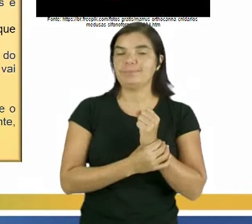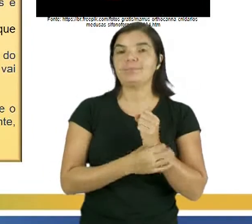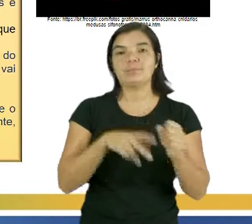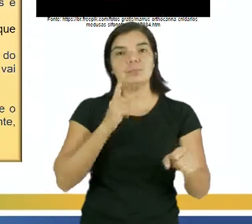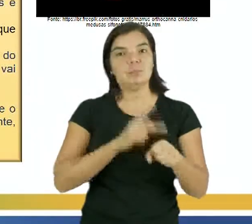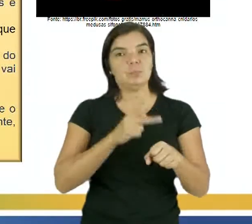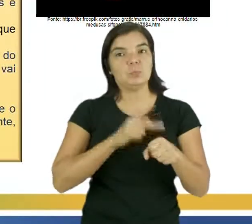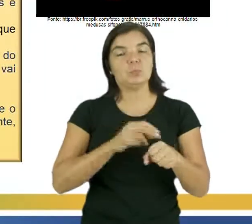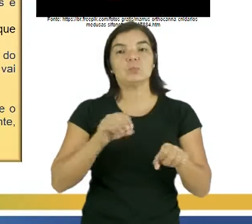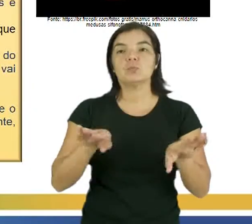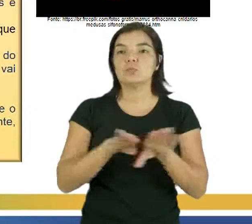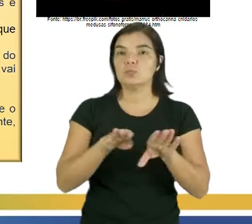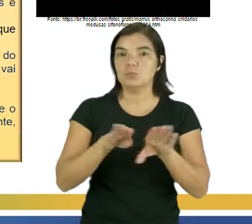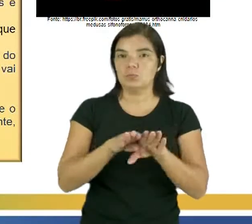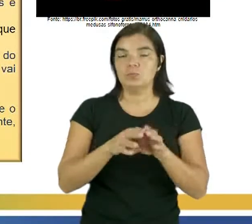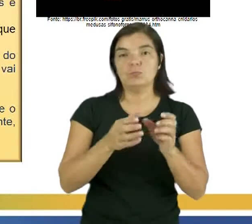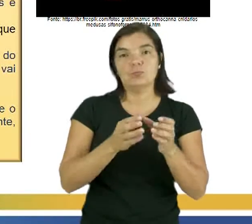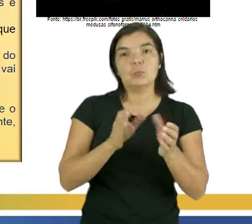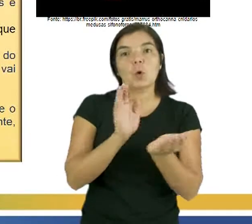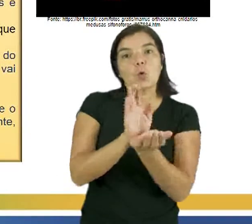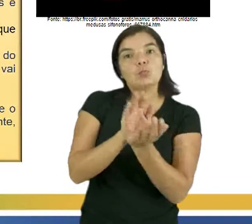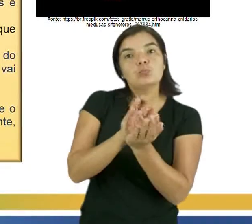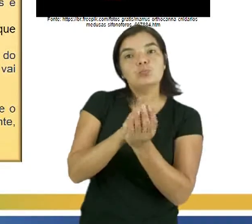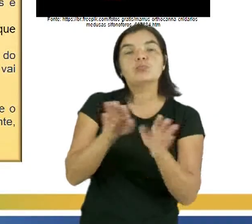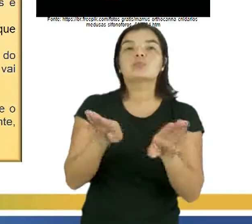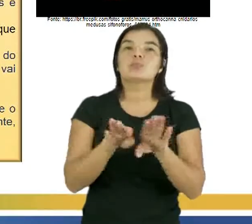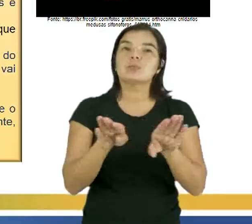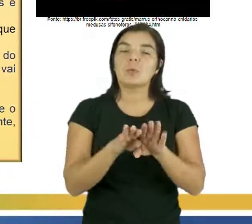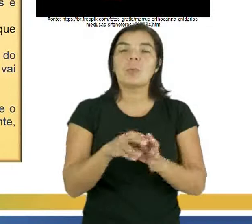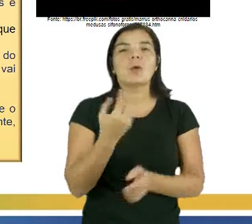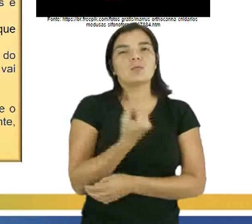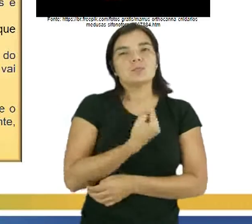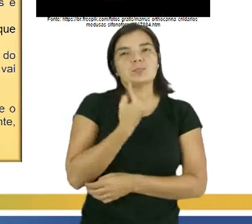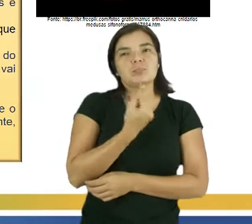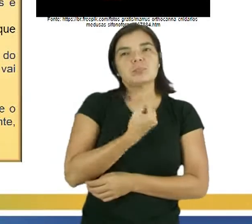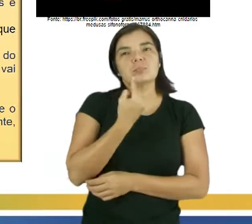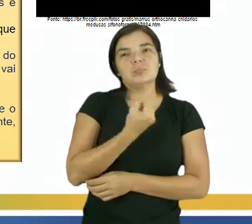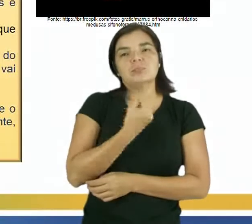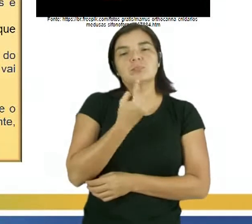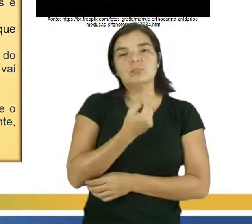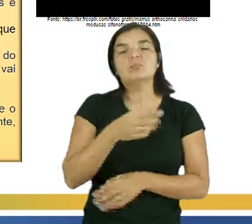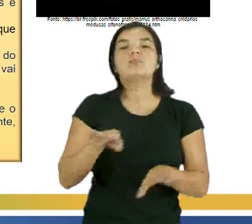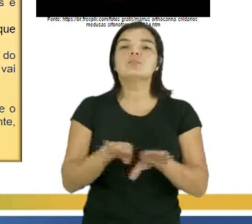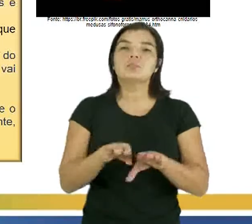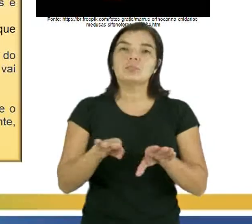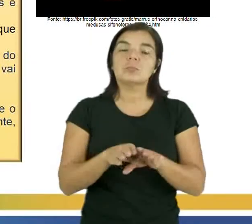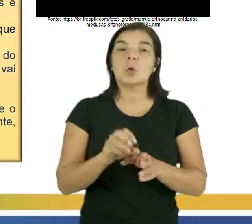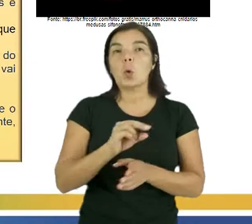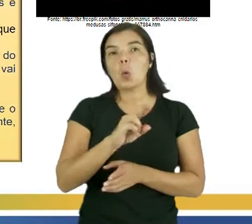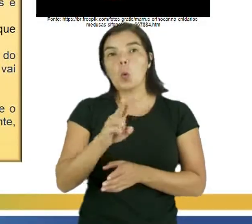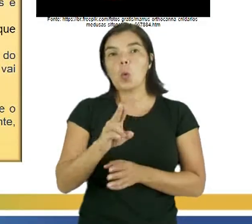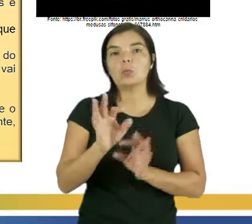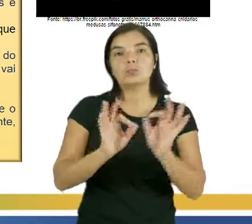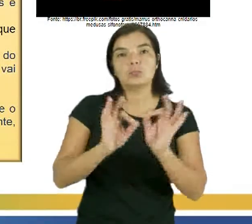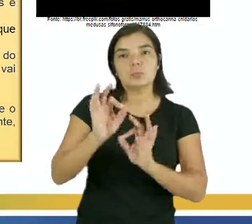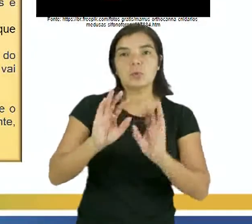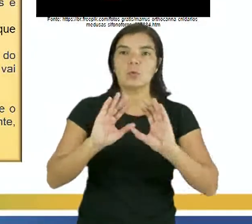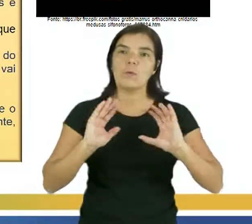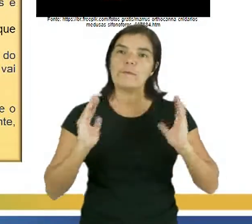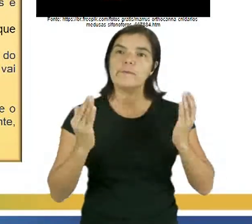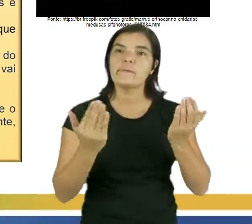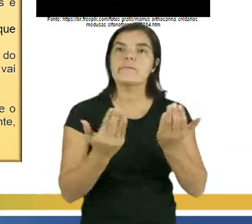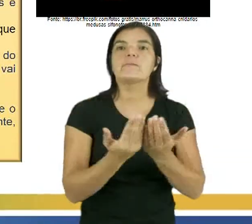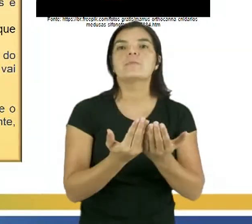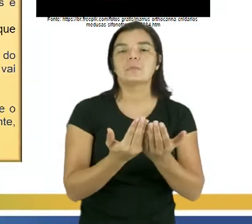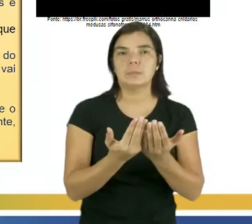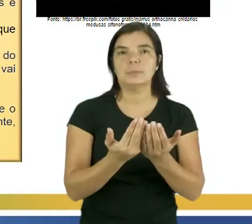como rochas ou até mesmo como conchas. E eles podem ficar solitários, ou seja, podem ficar sozinhos, ou podem formar colônias, quando são